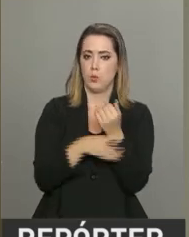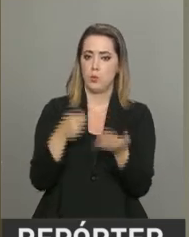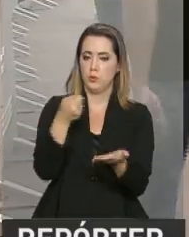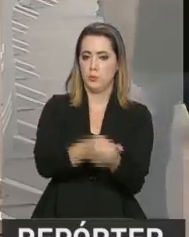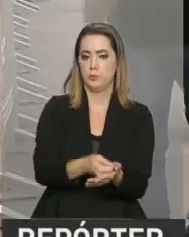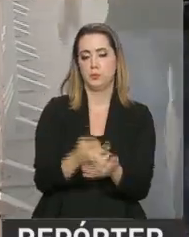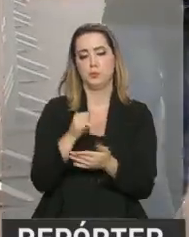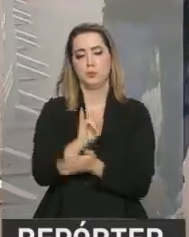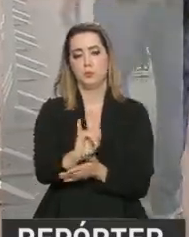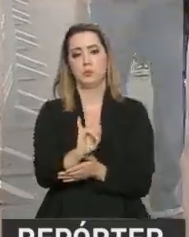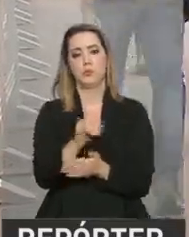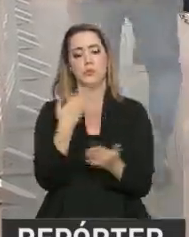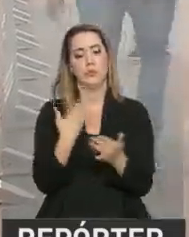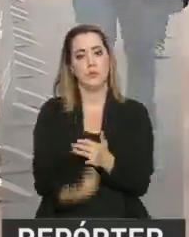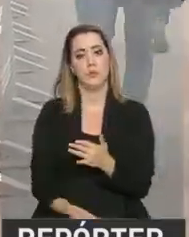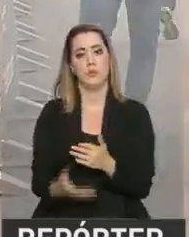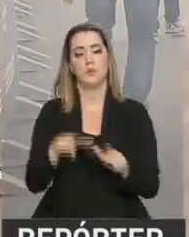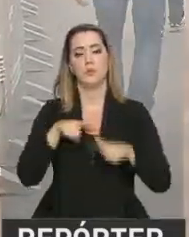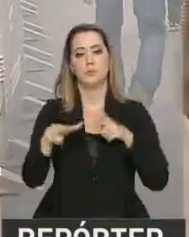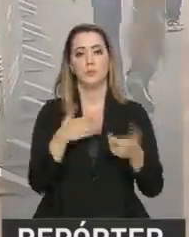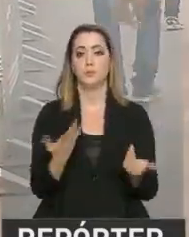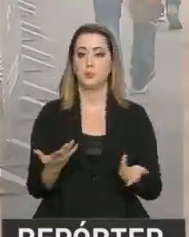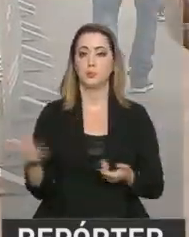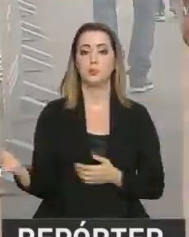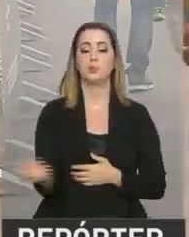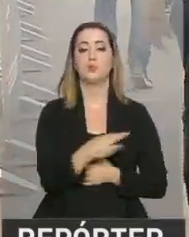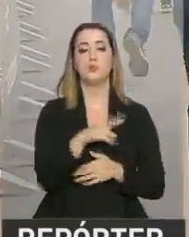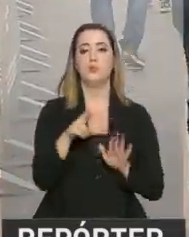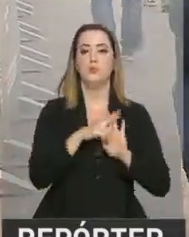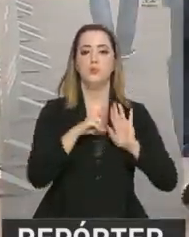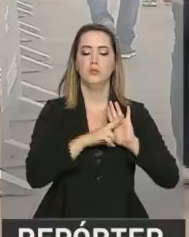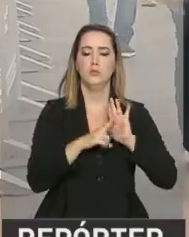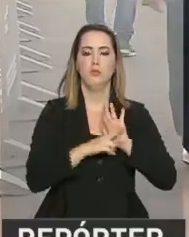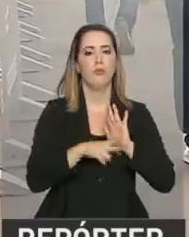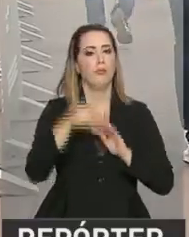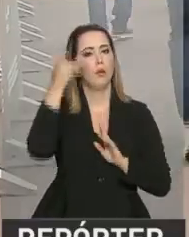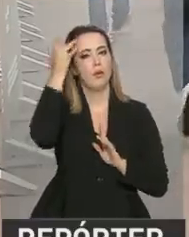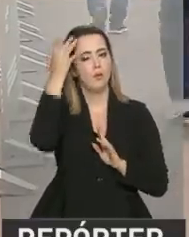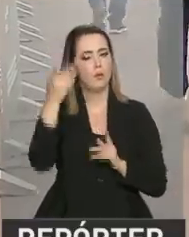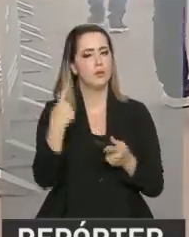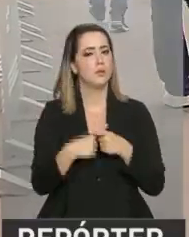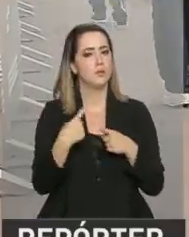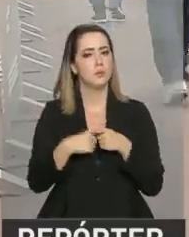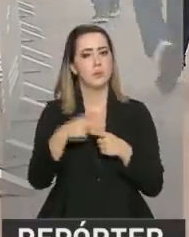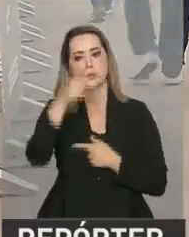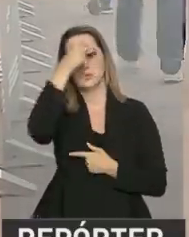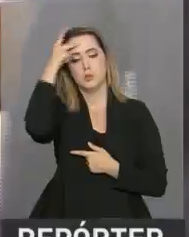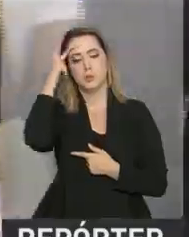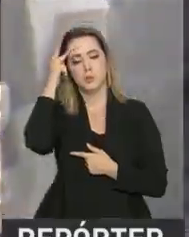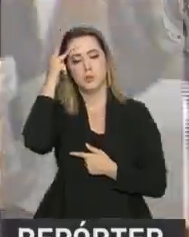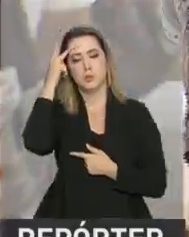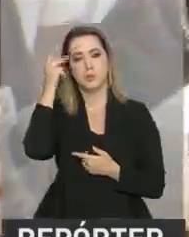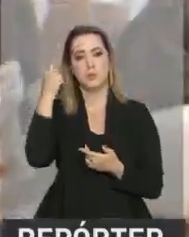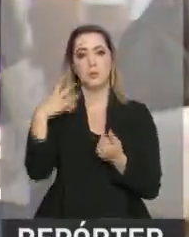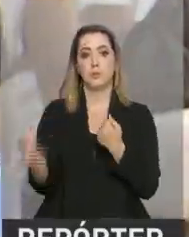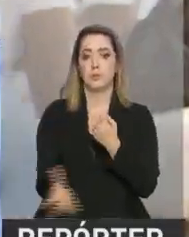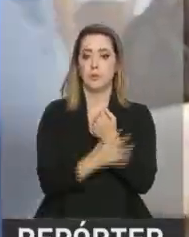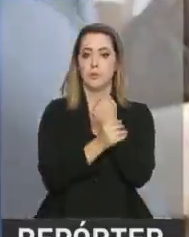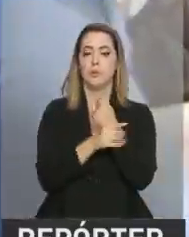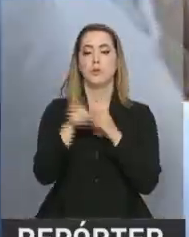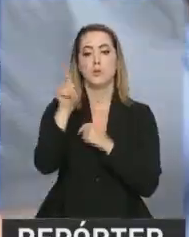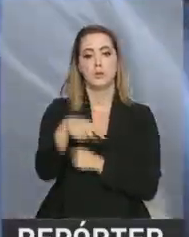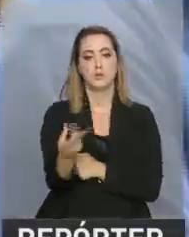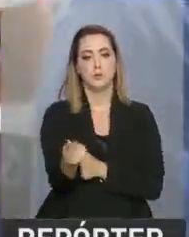do emprego com a nova regra o empréstimo fica facilitado porque quem garante a quitação da dívida é o dinheiro do